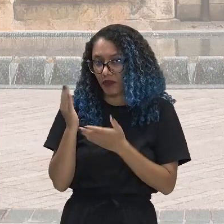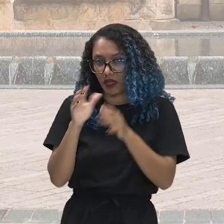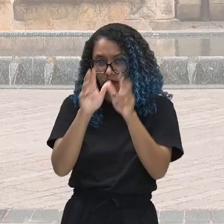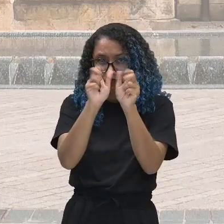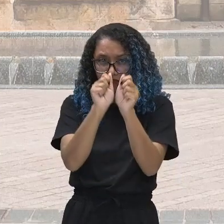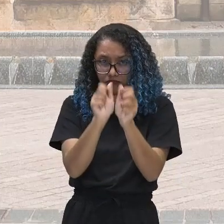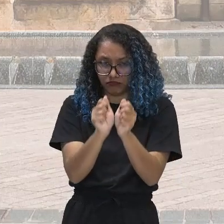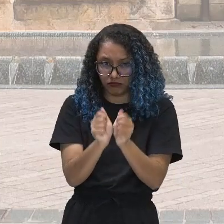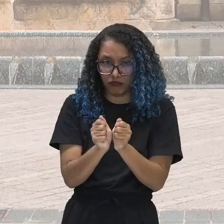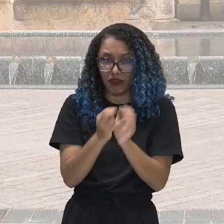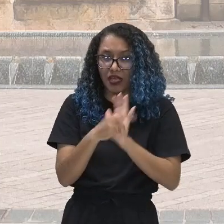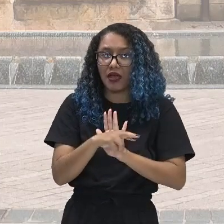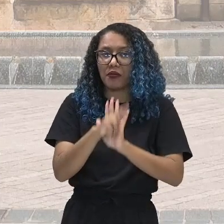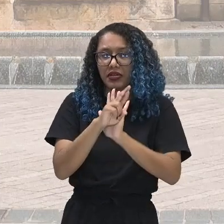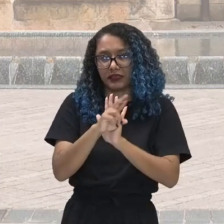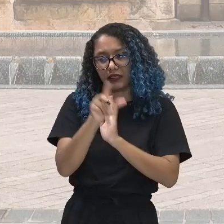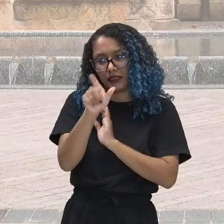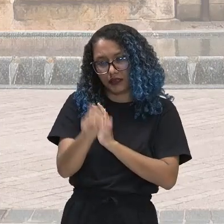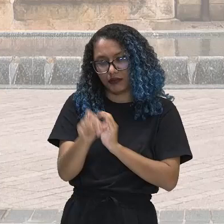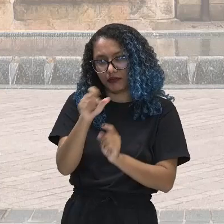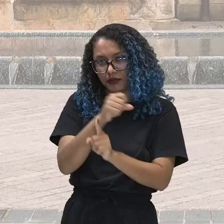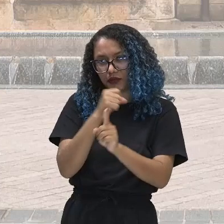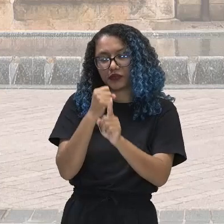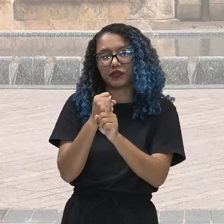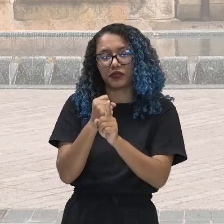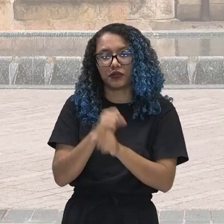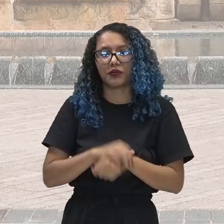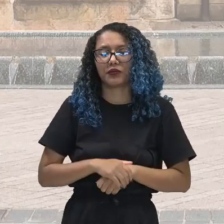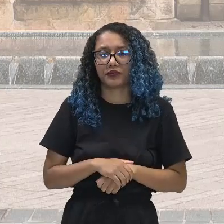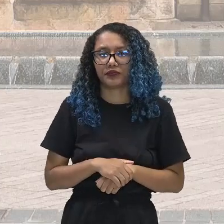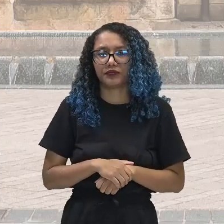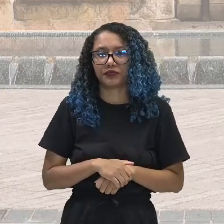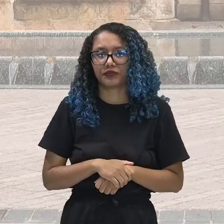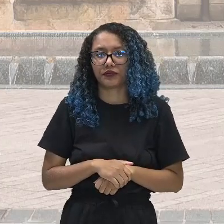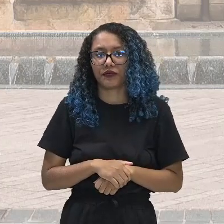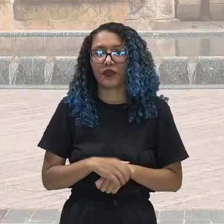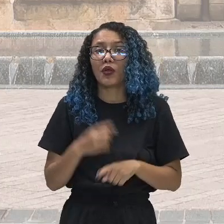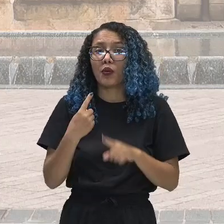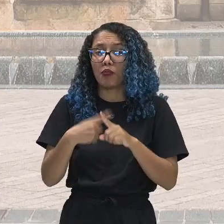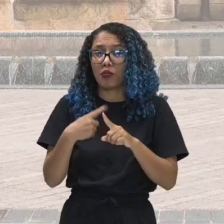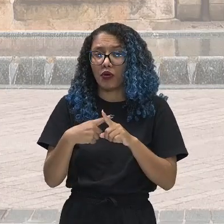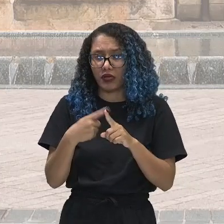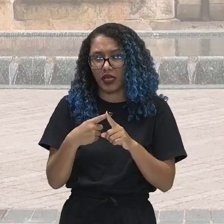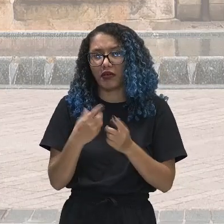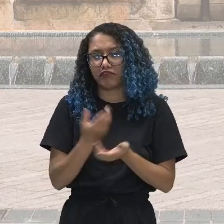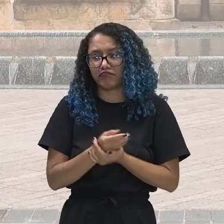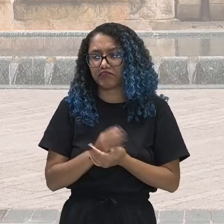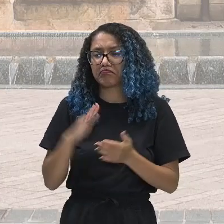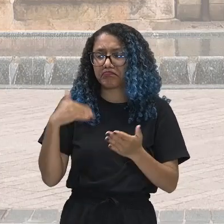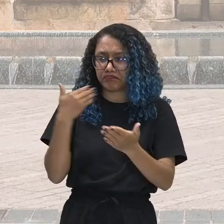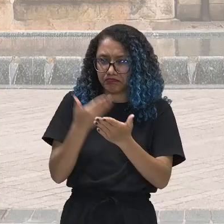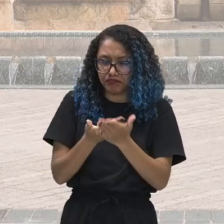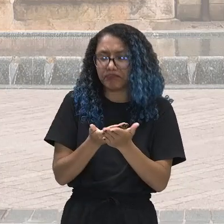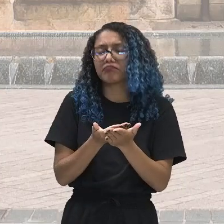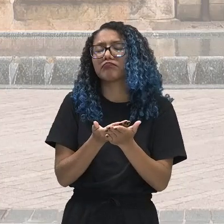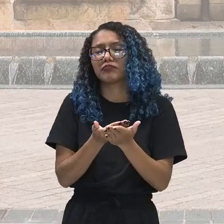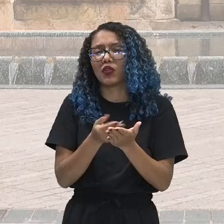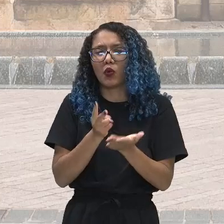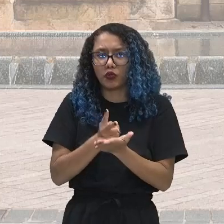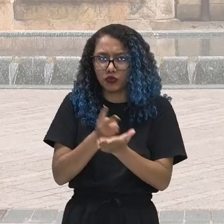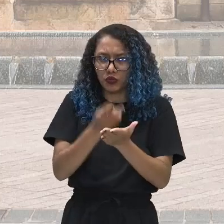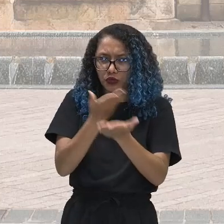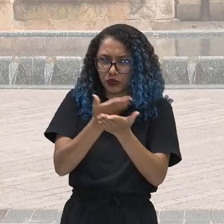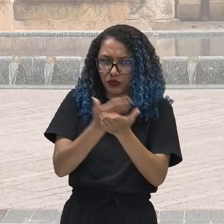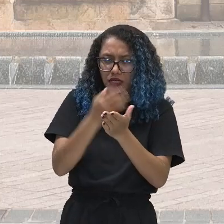representa o sociólogo clássico, porque até hoje suas ideias estão válidas, Émile Durkheim. E se vocês